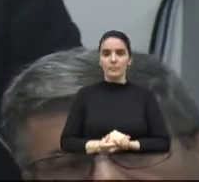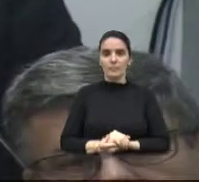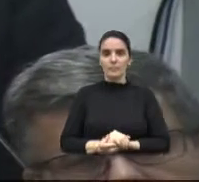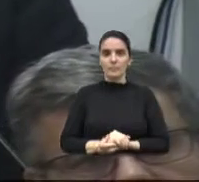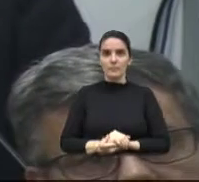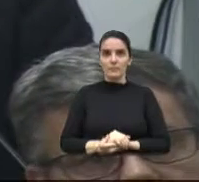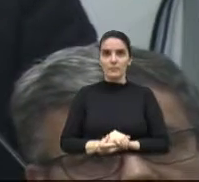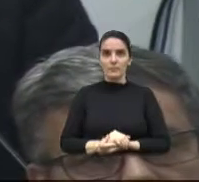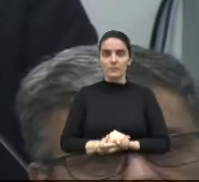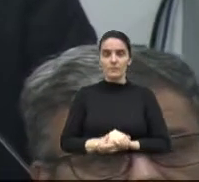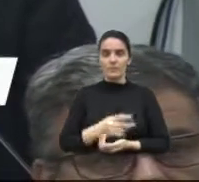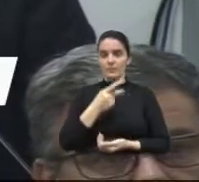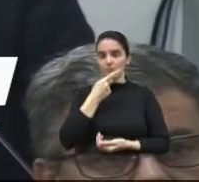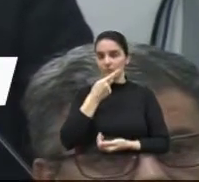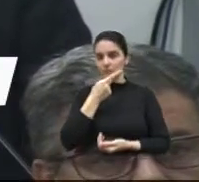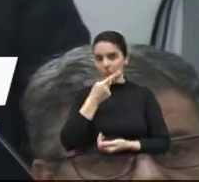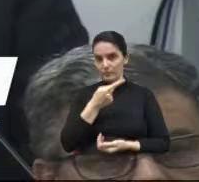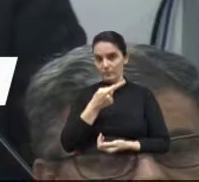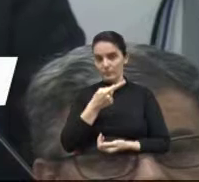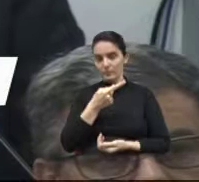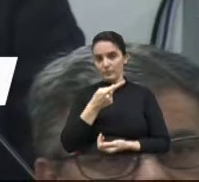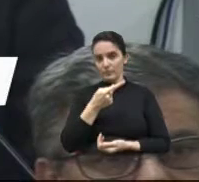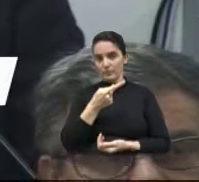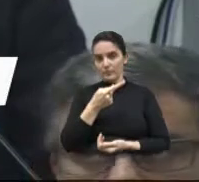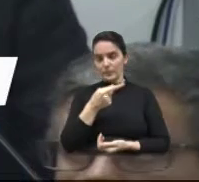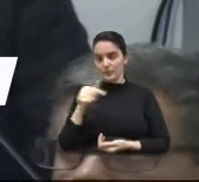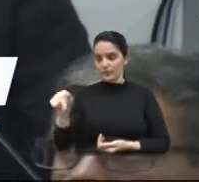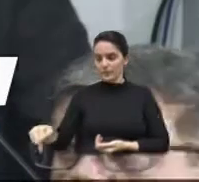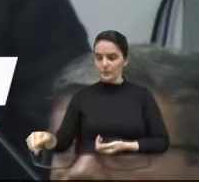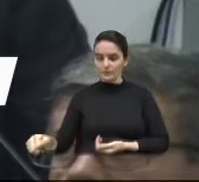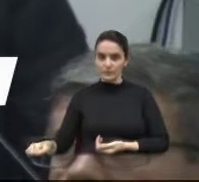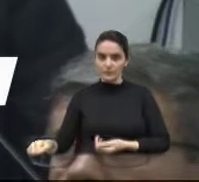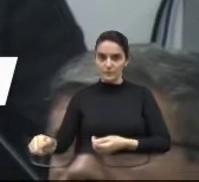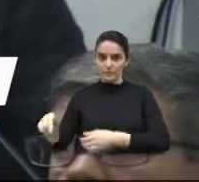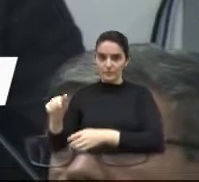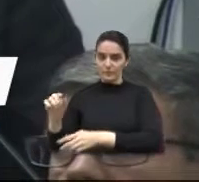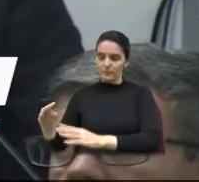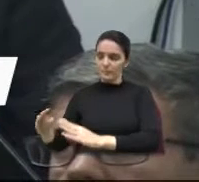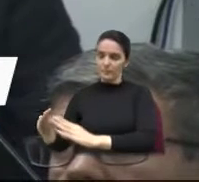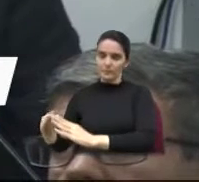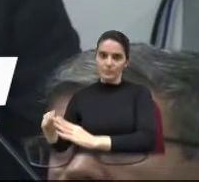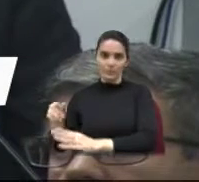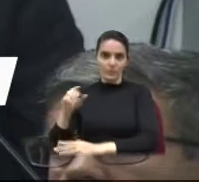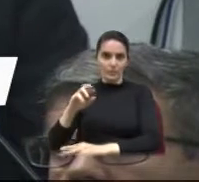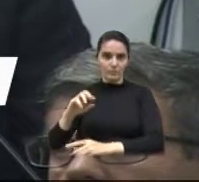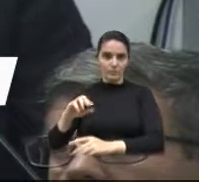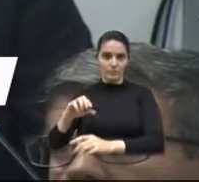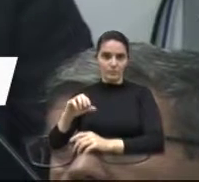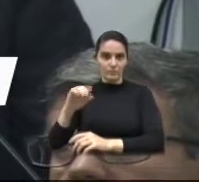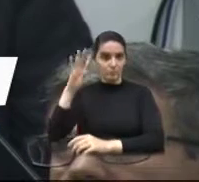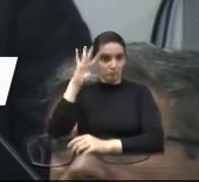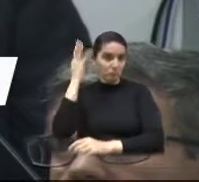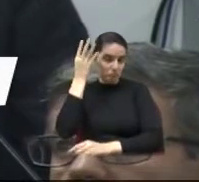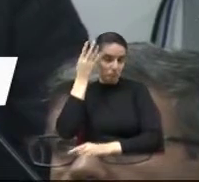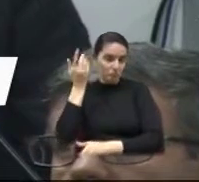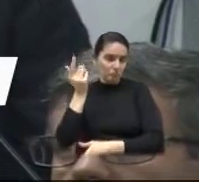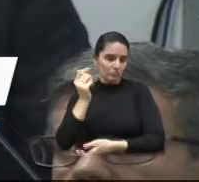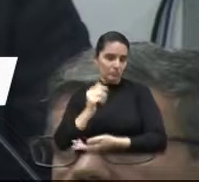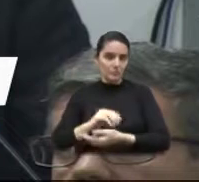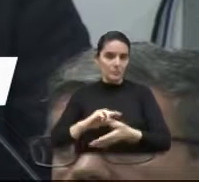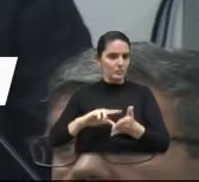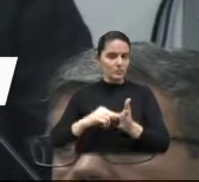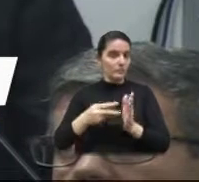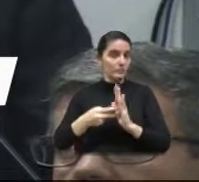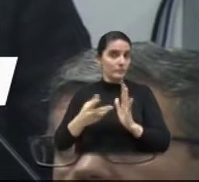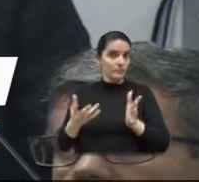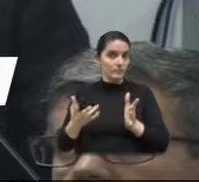Que falar que vai ter uma solução não é solucionar o problema.